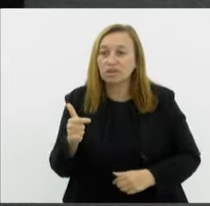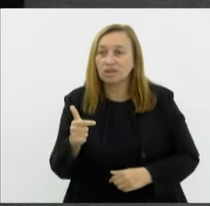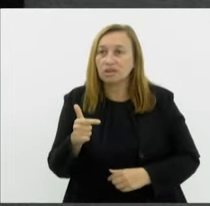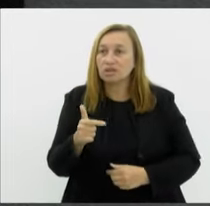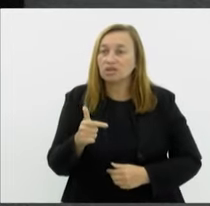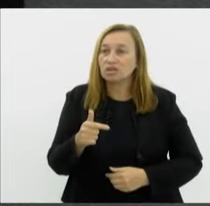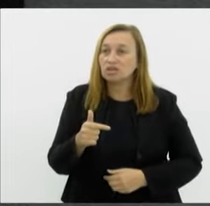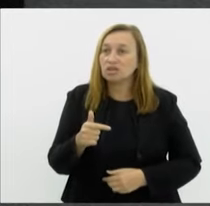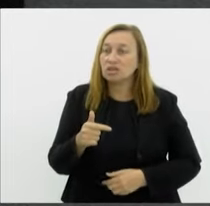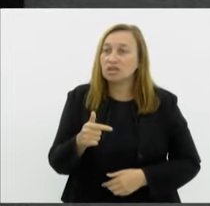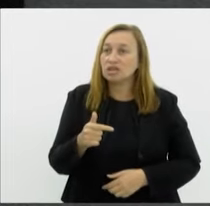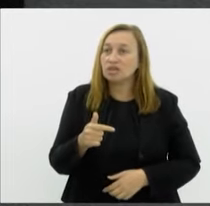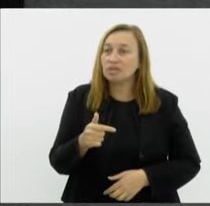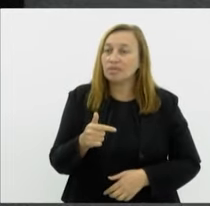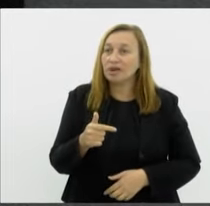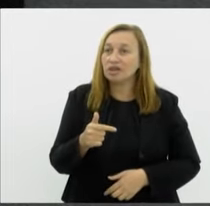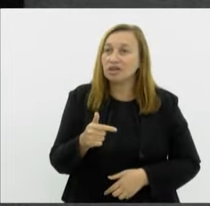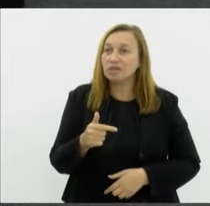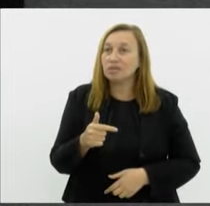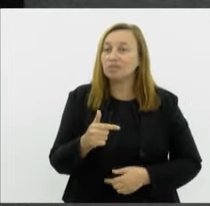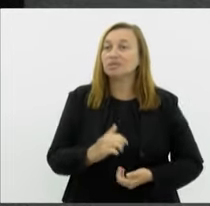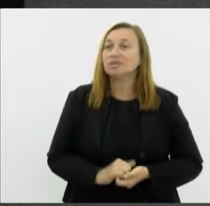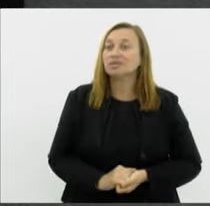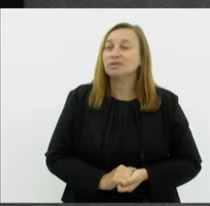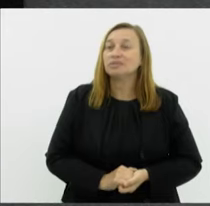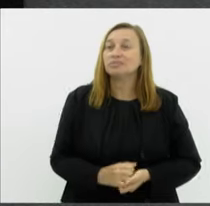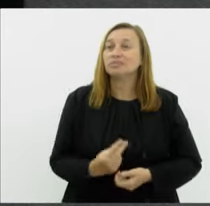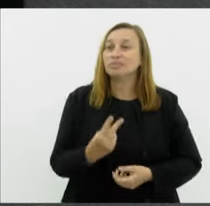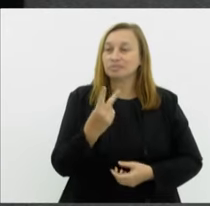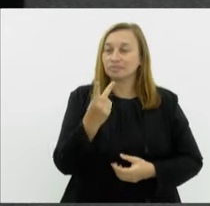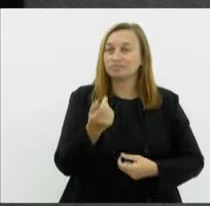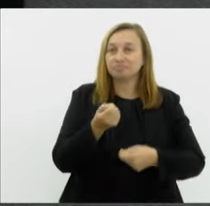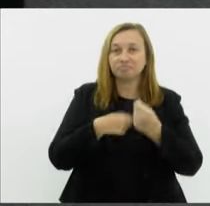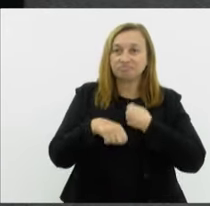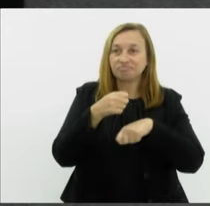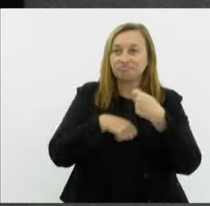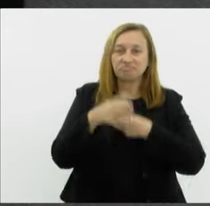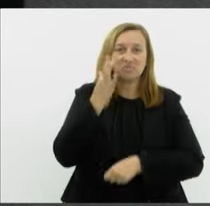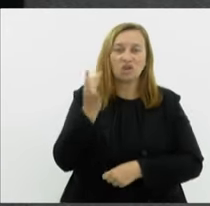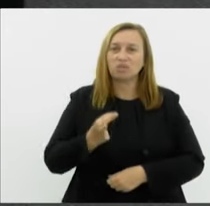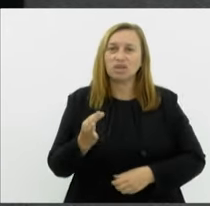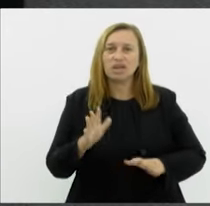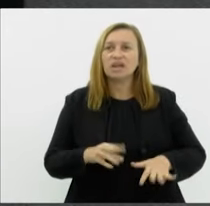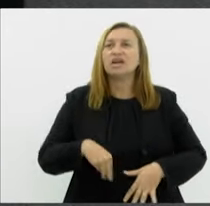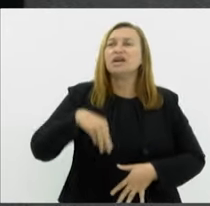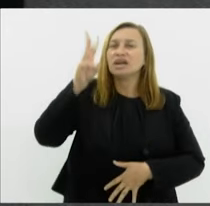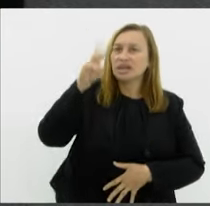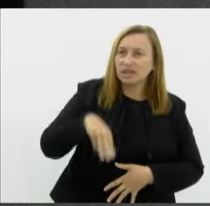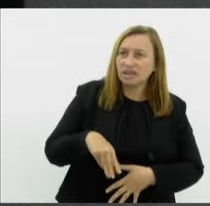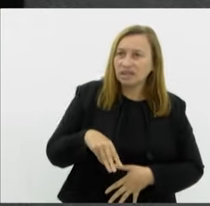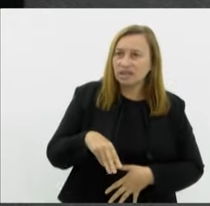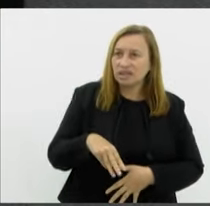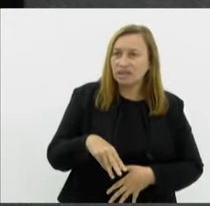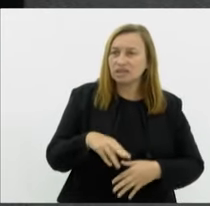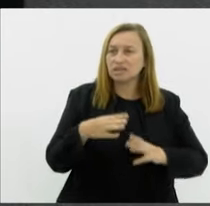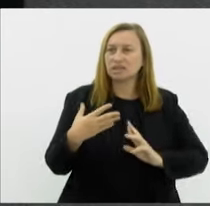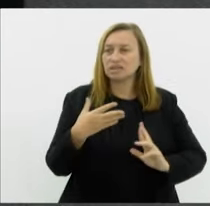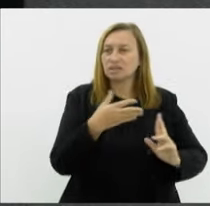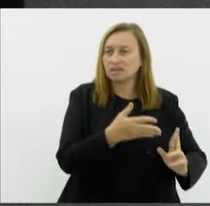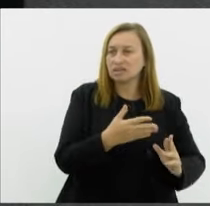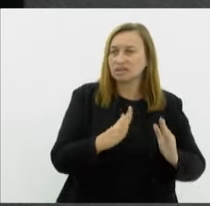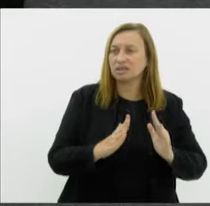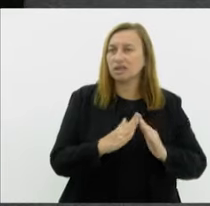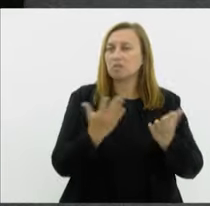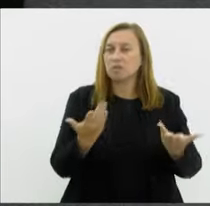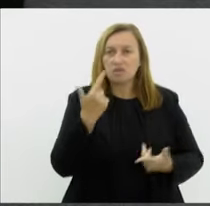Uma refeição rápida. Esses dois gargalos administrativos, que eu não sei a quem está subordinado na casa, pode ser encarado aí pelo